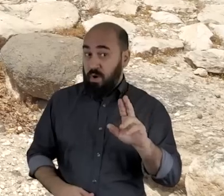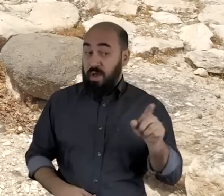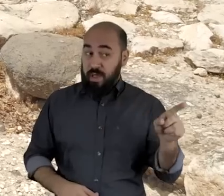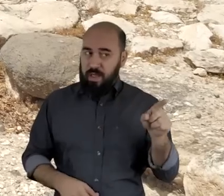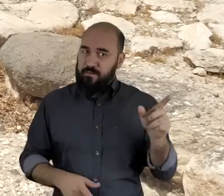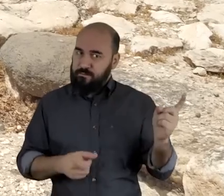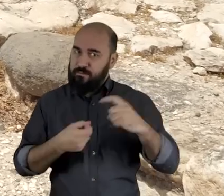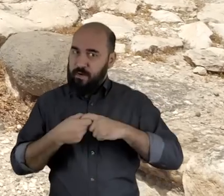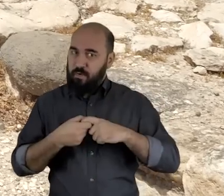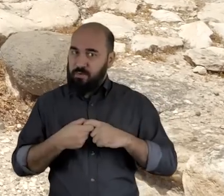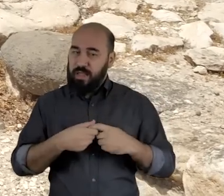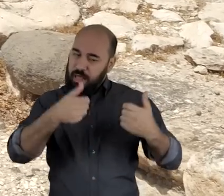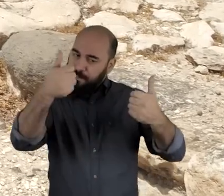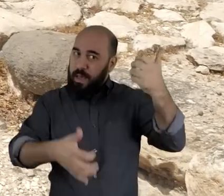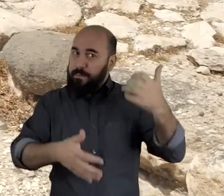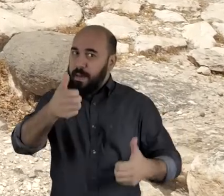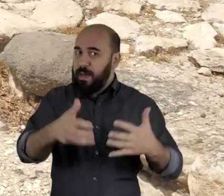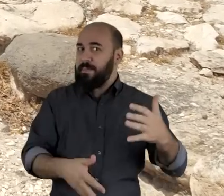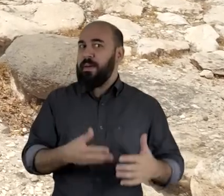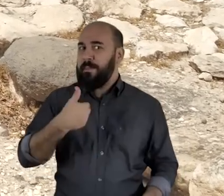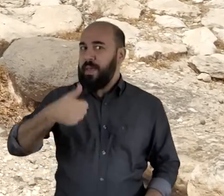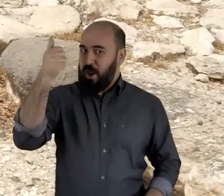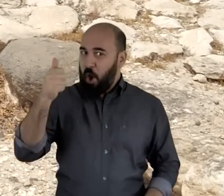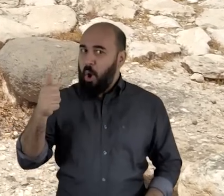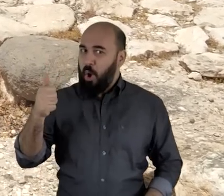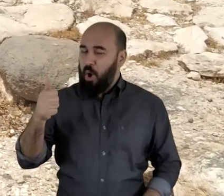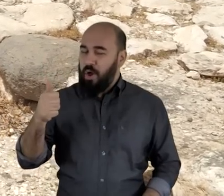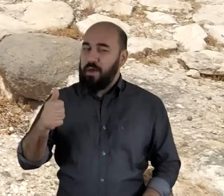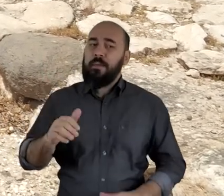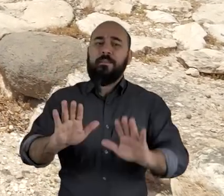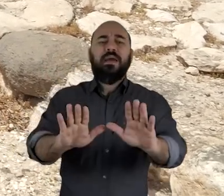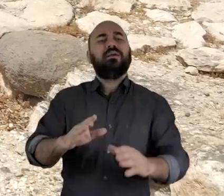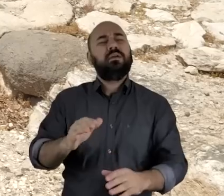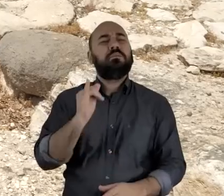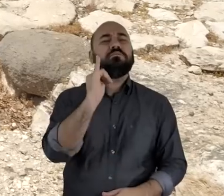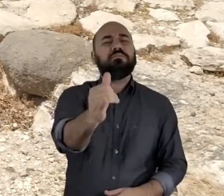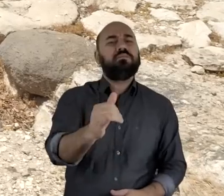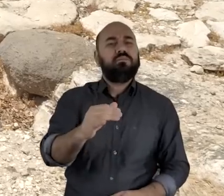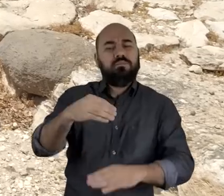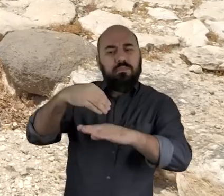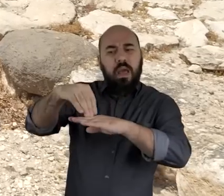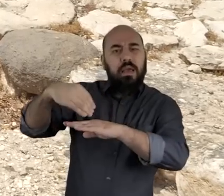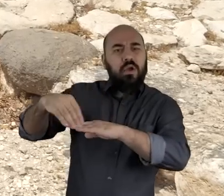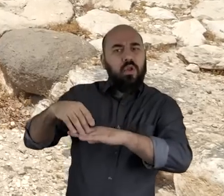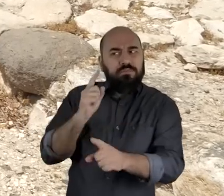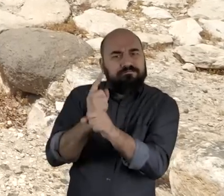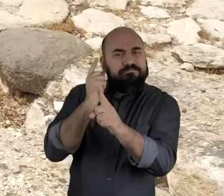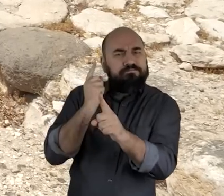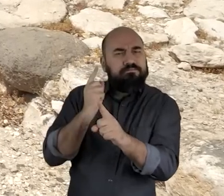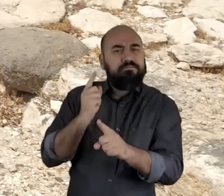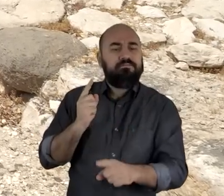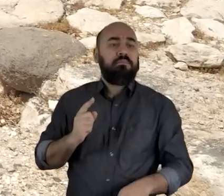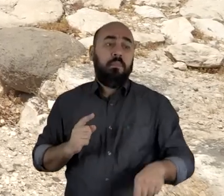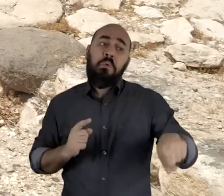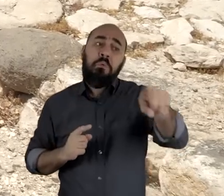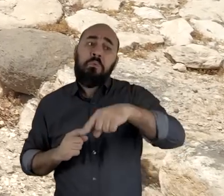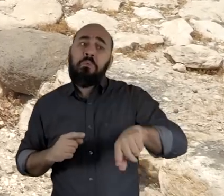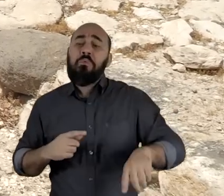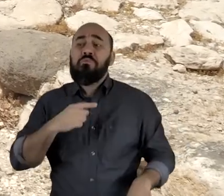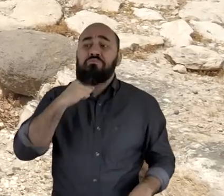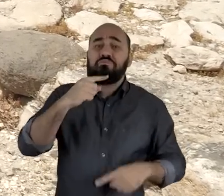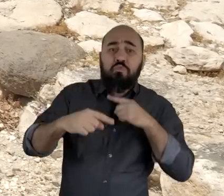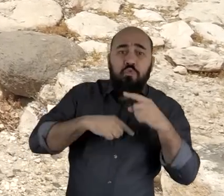Ele vai voltar no nosso programa de hoje. Mas deixe-me apenas antecipar uma questão arqueológica para você. Uma das grandes dúvidas que